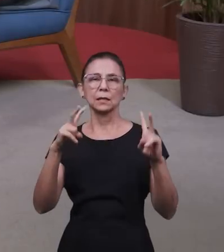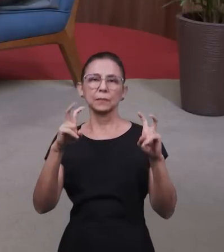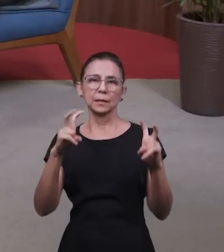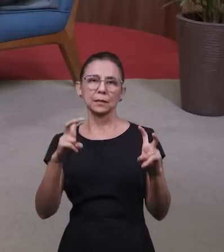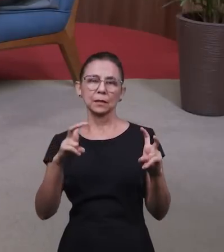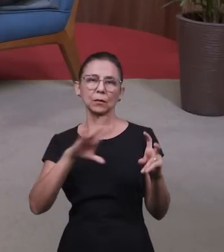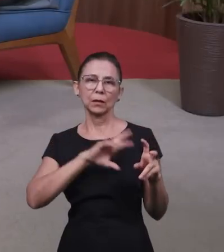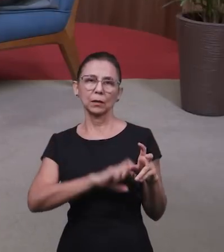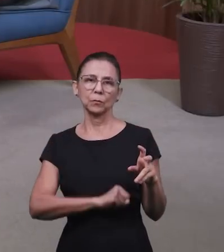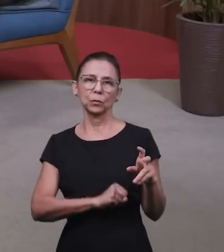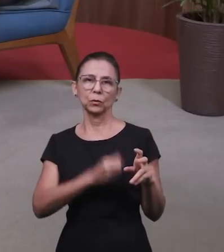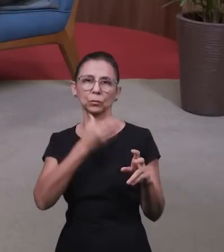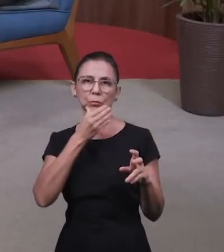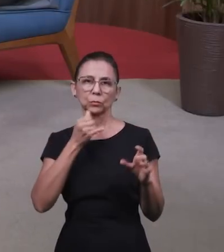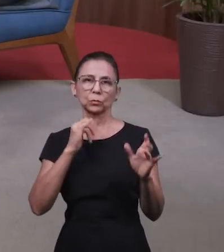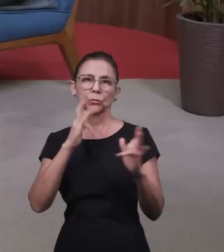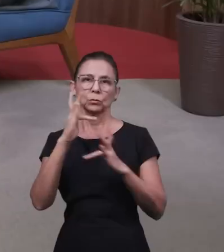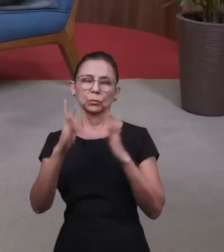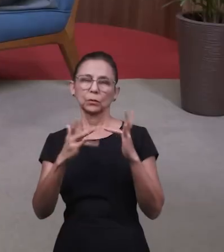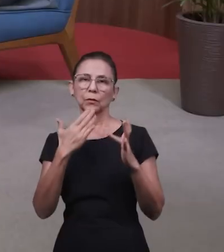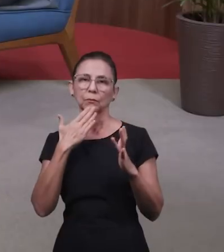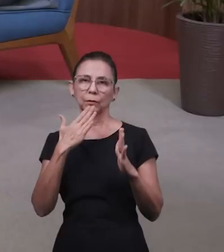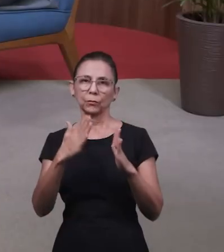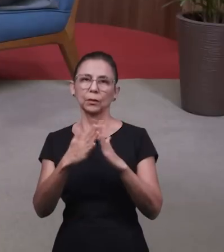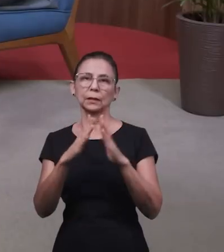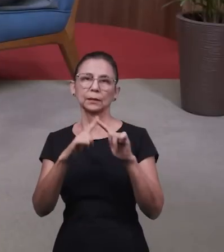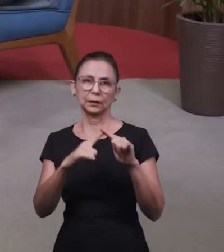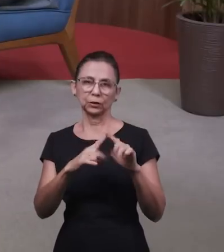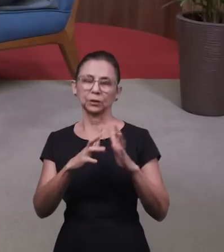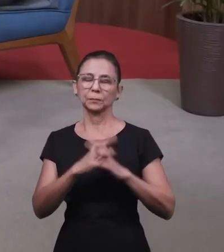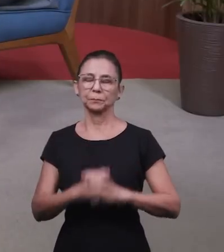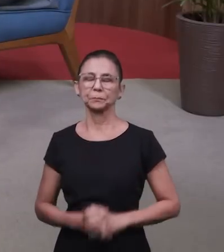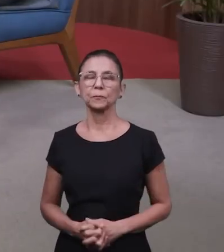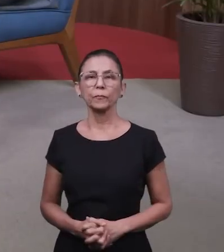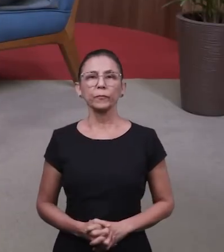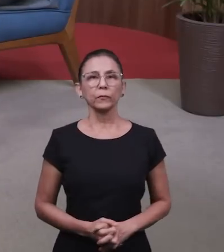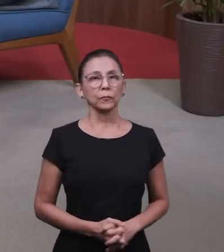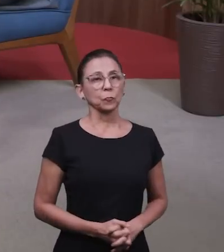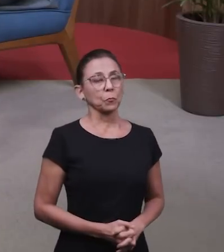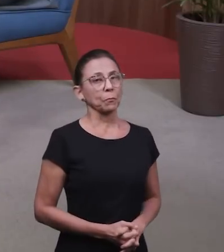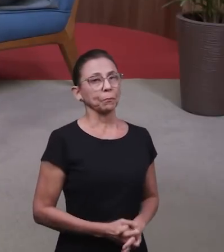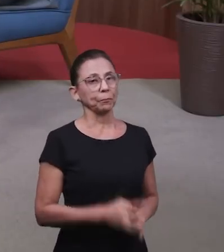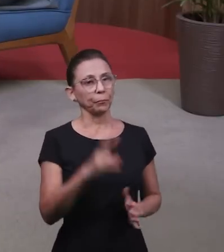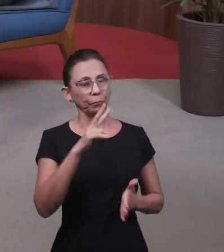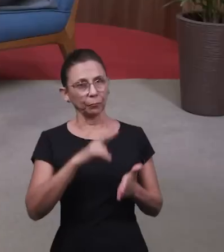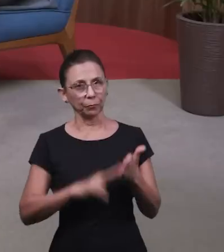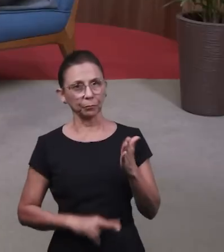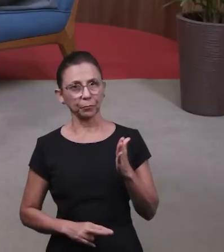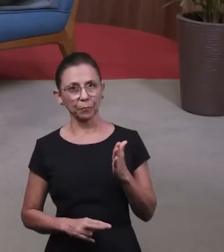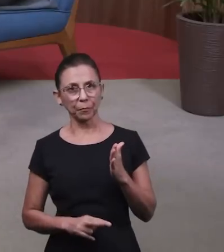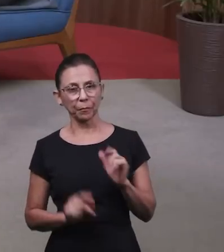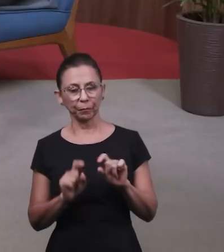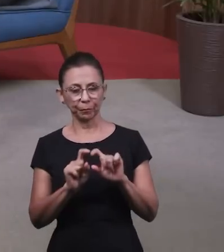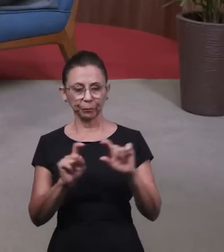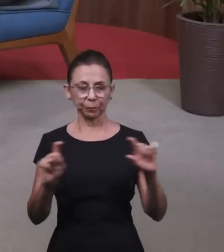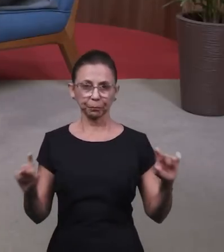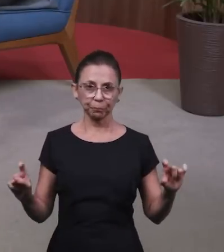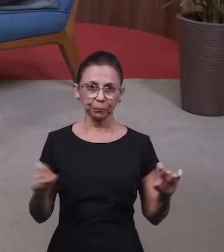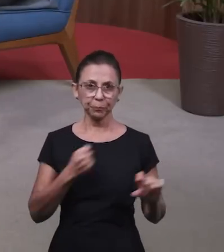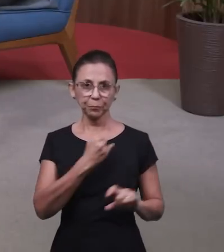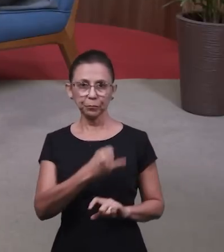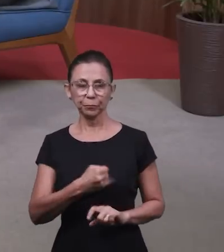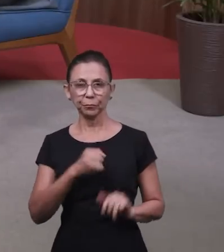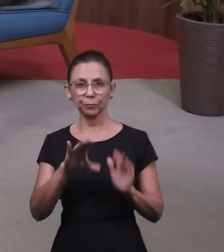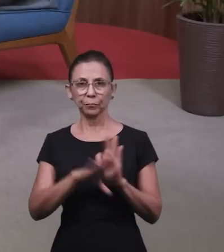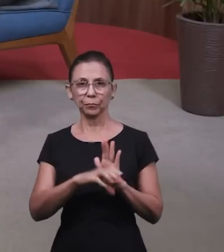pela igreja. Glória a Jesus. Bom, vocês já abordaram essa expressão, mas nós vamos ler aqui, para que os irmãos confirmem